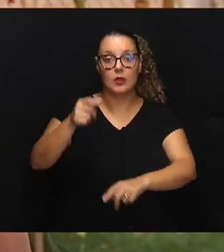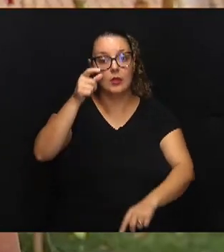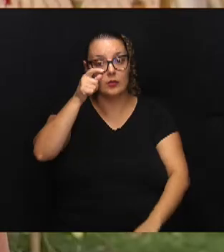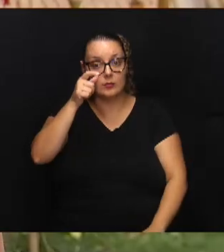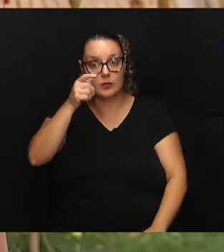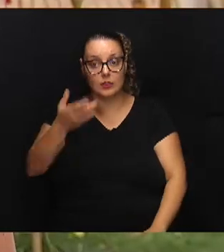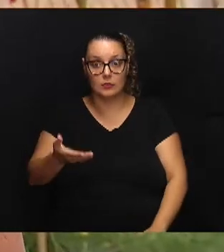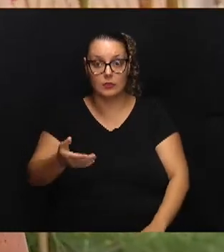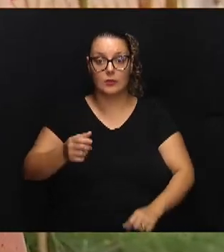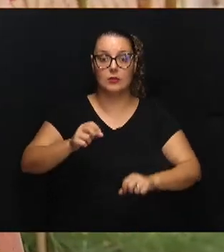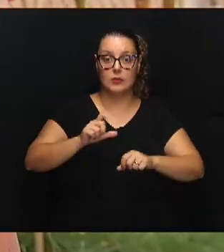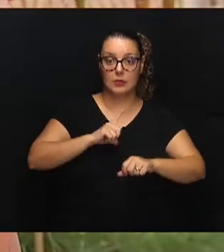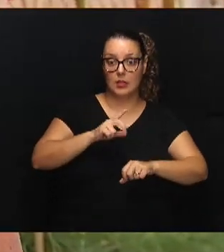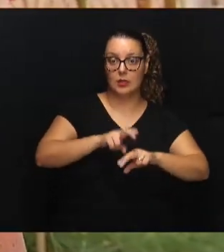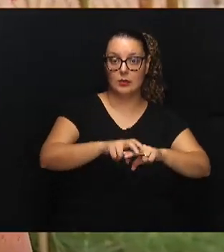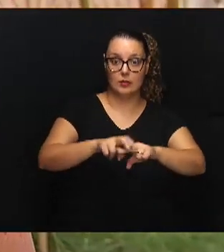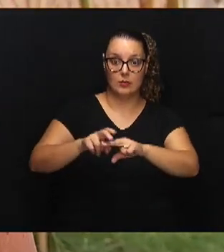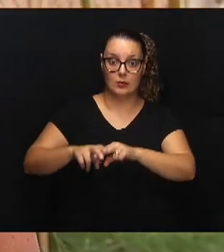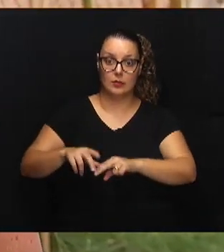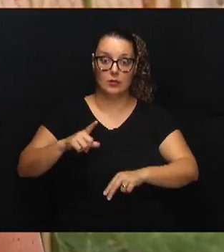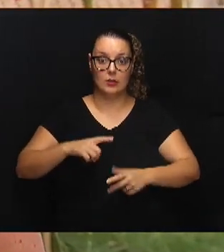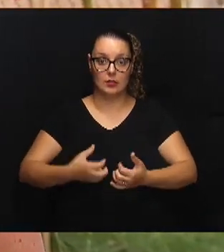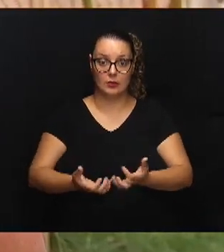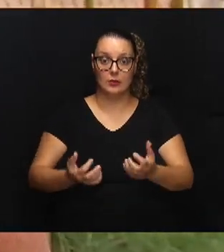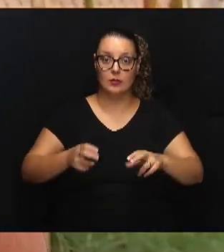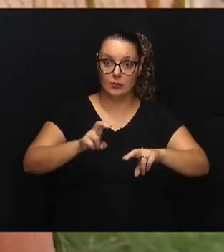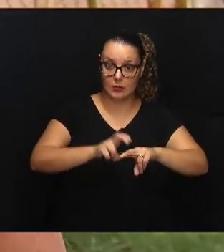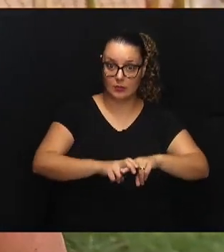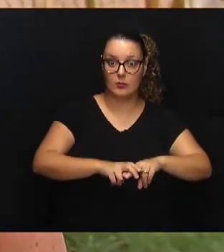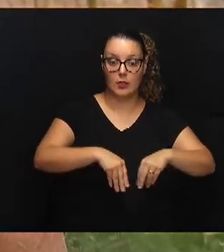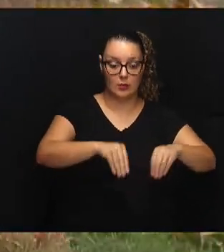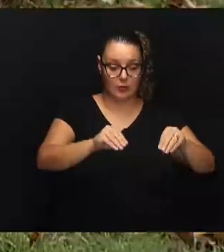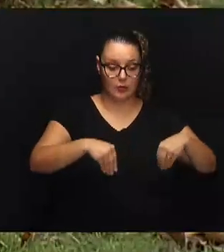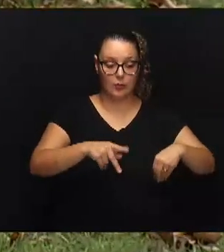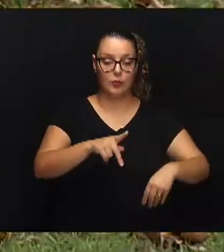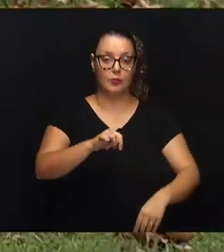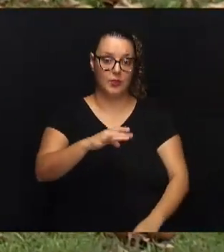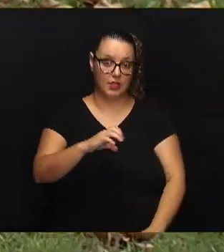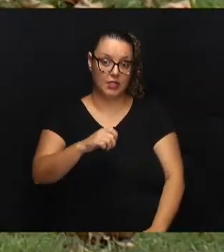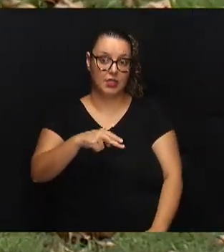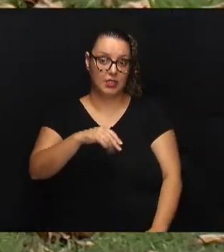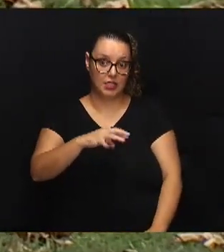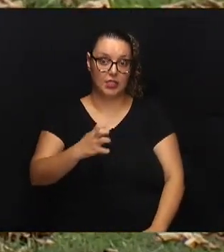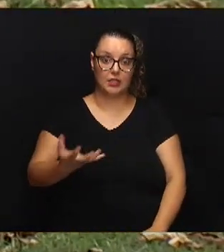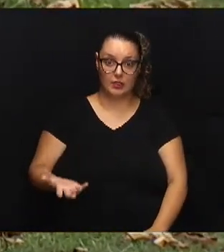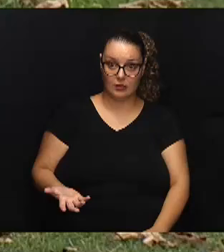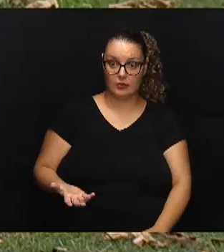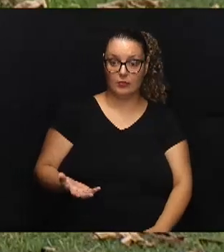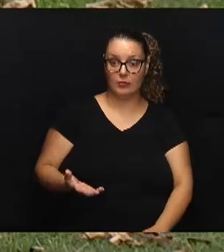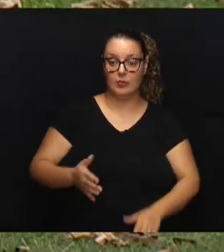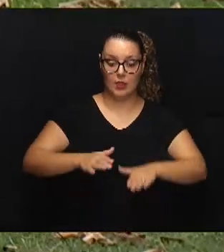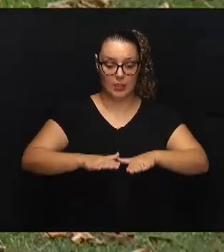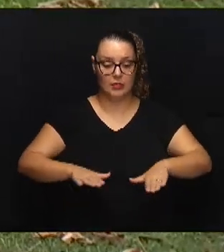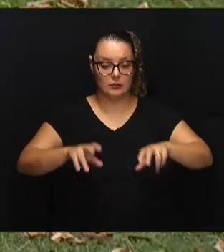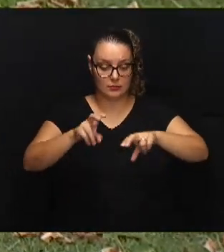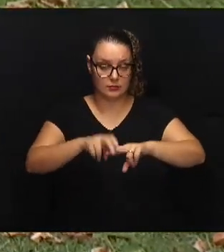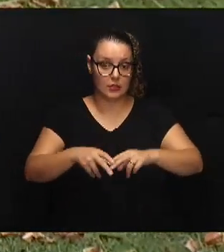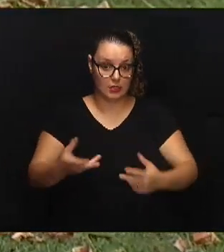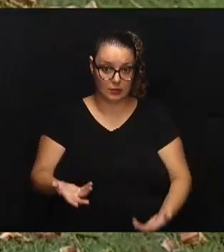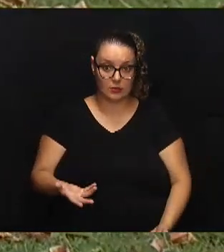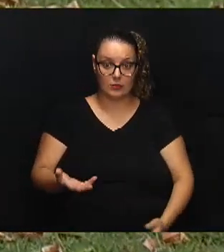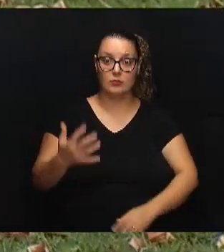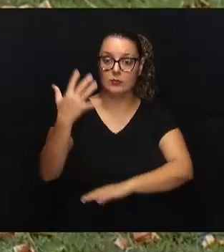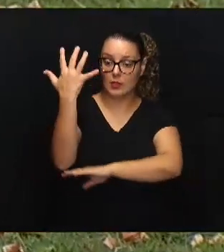ele. Tem os bancos, né? Tem o gramado para a gente sentar também, colocar um pano, poder sentar debaixo de